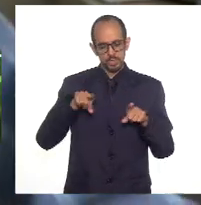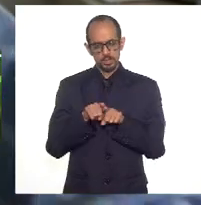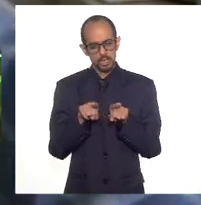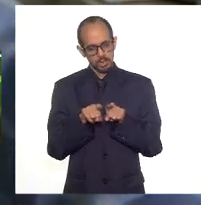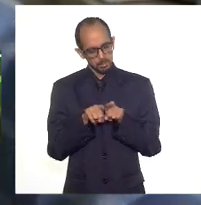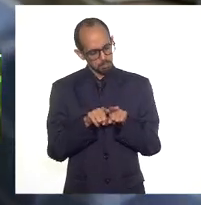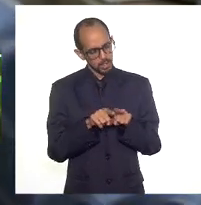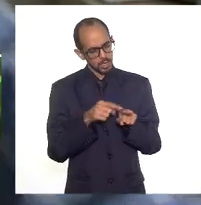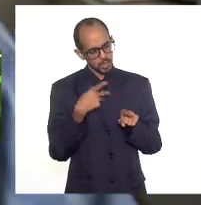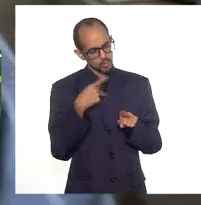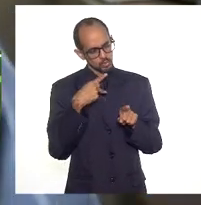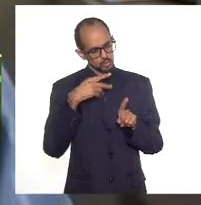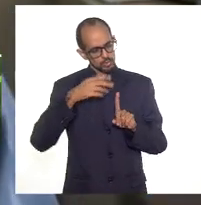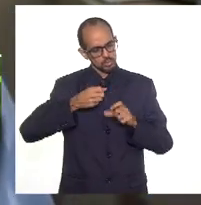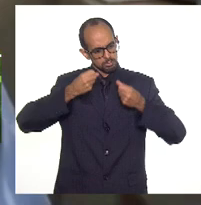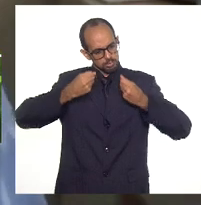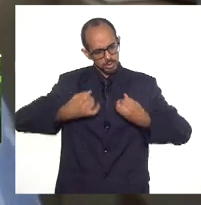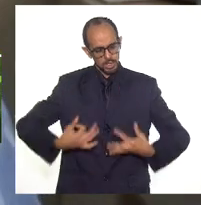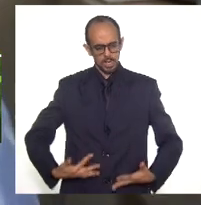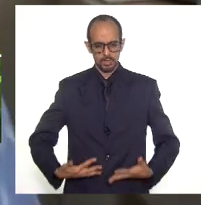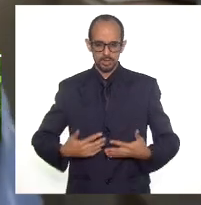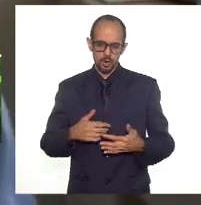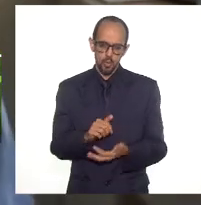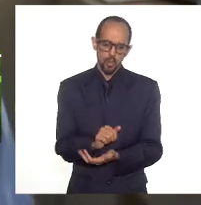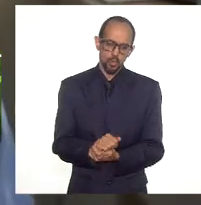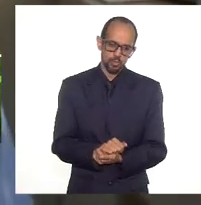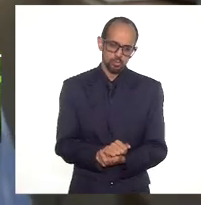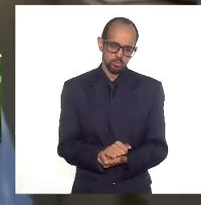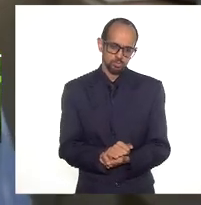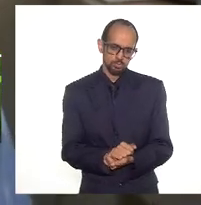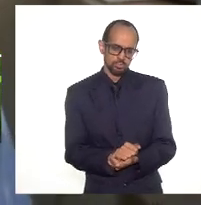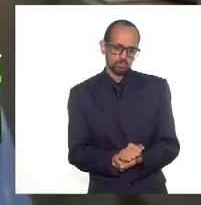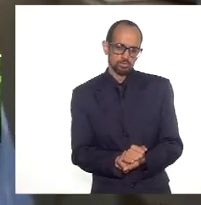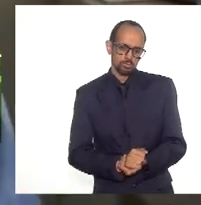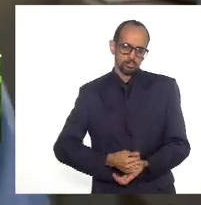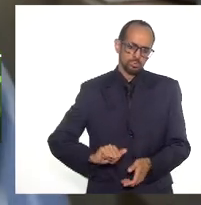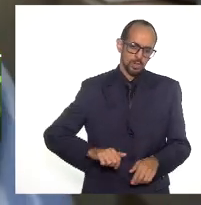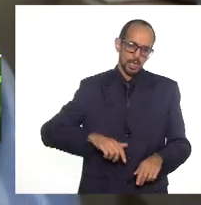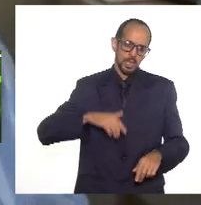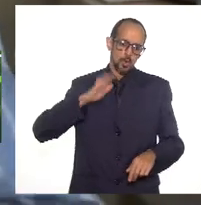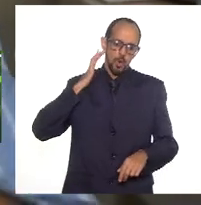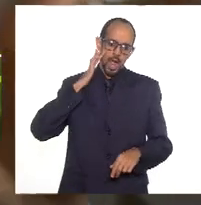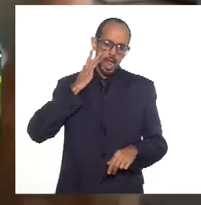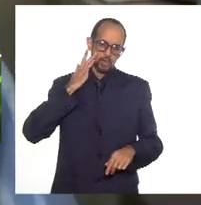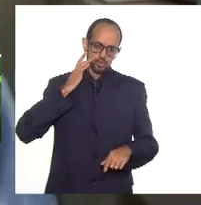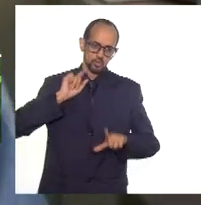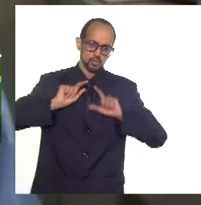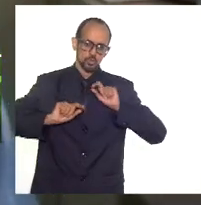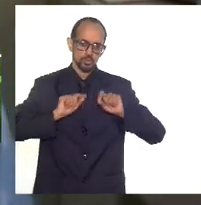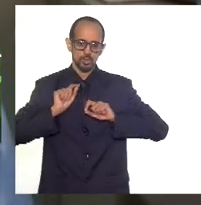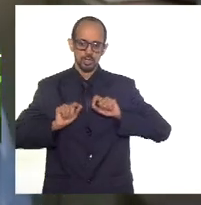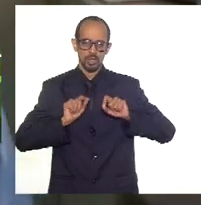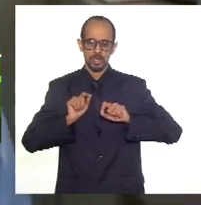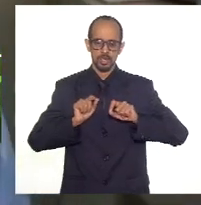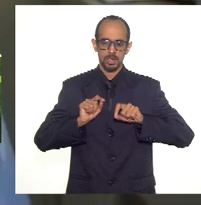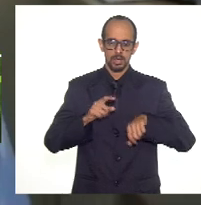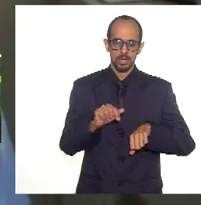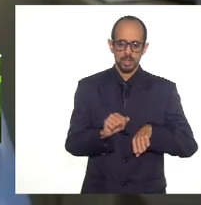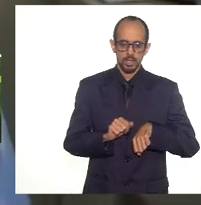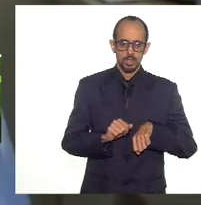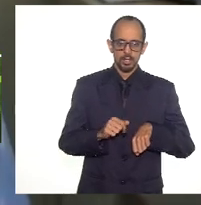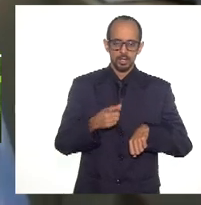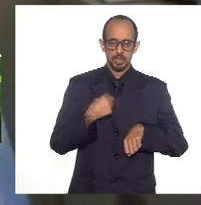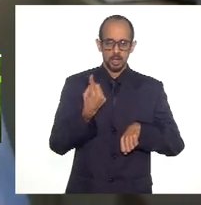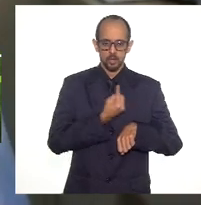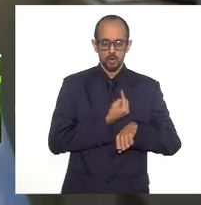exposição. Eu acho que, à medida que ela já está no nosso grupo